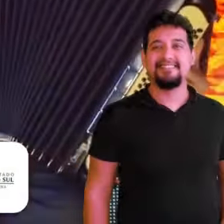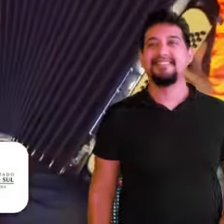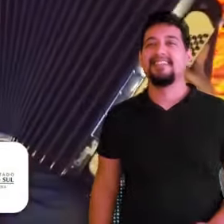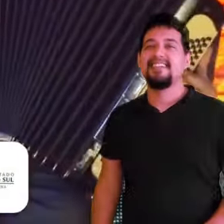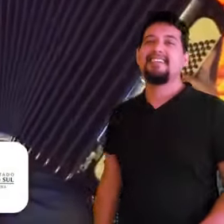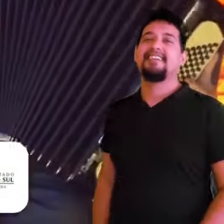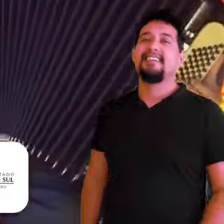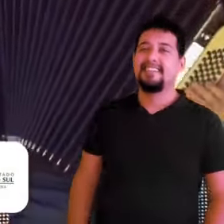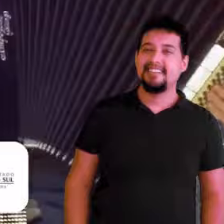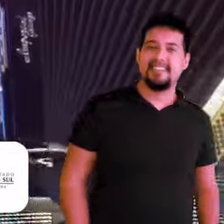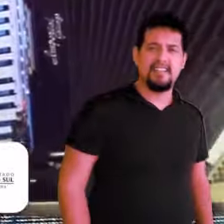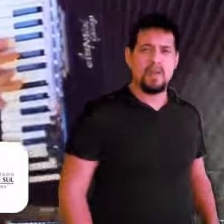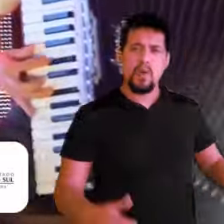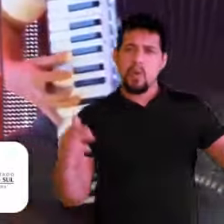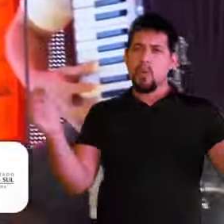Erson Mel.